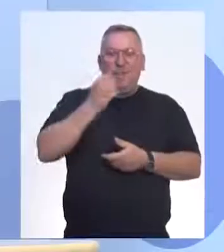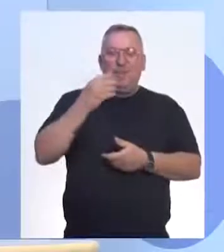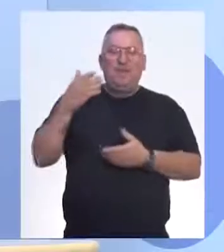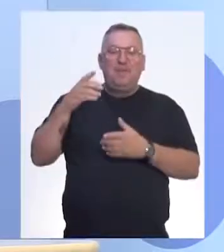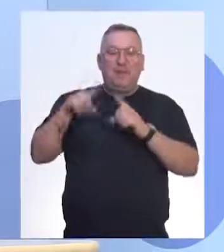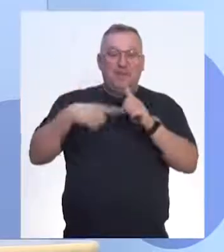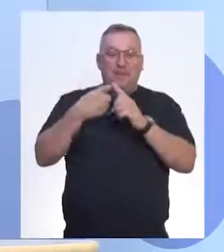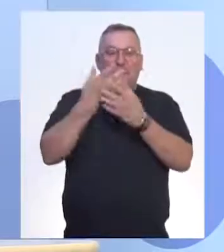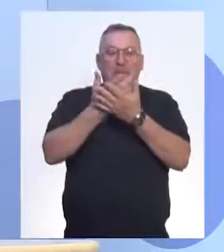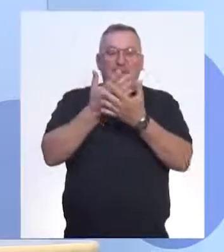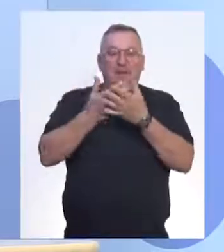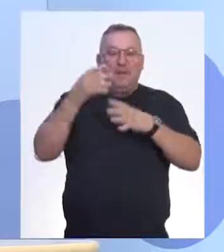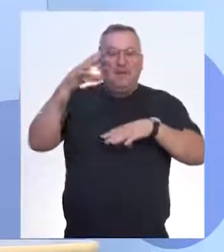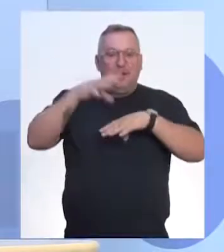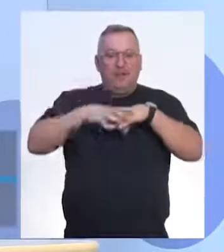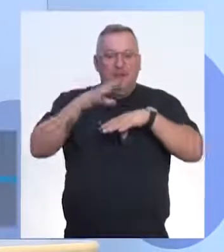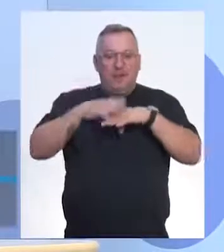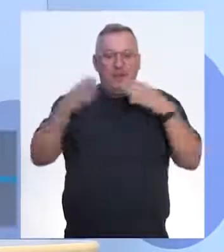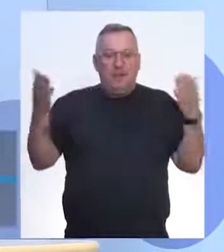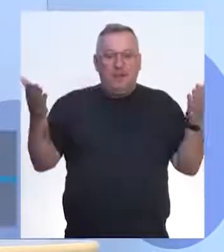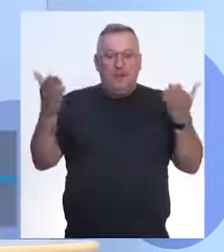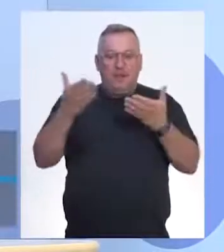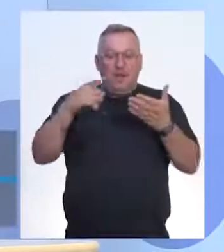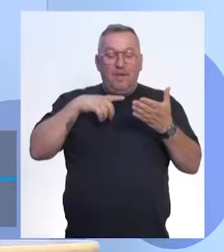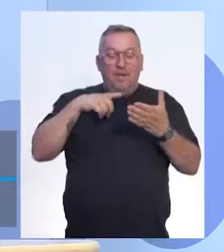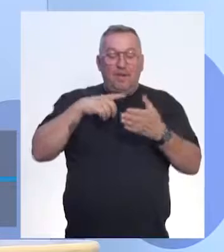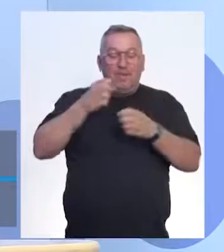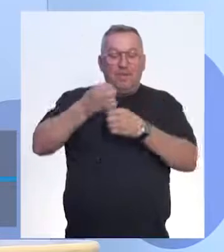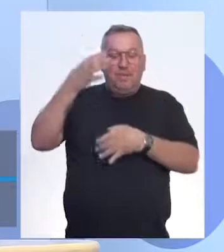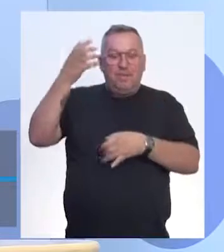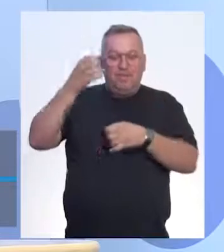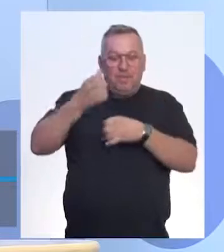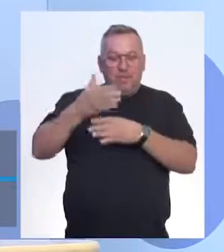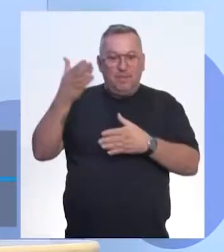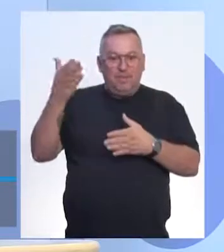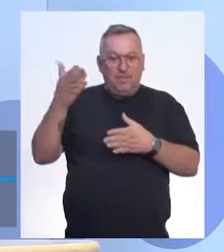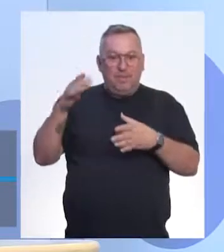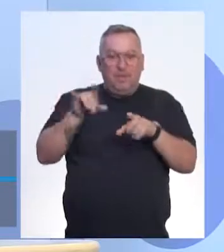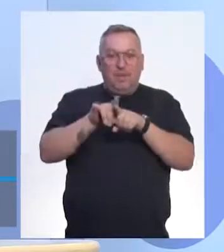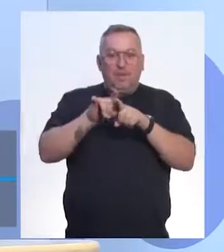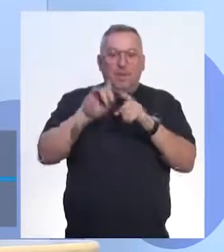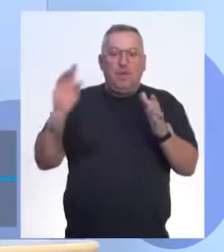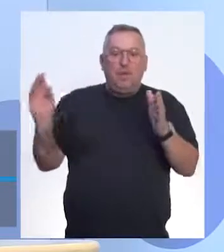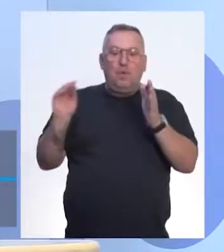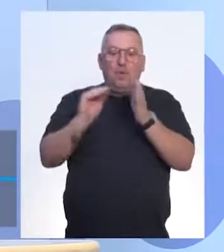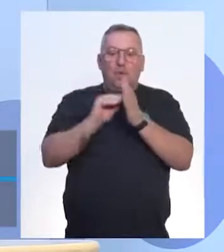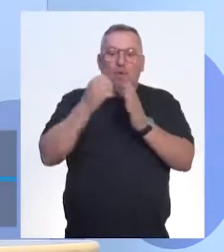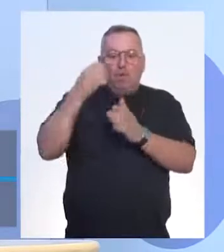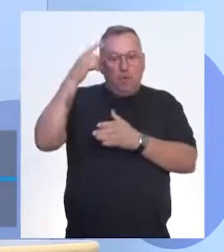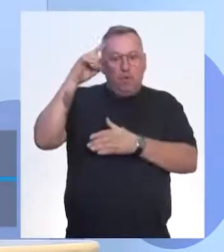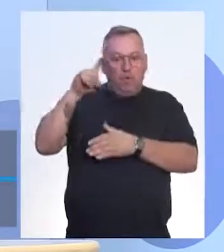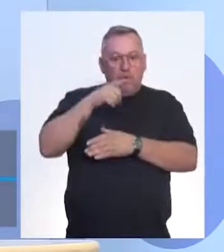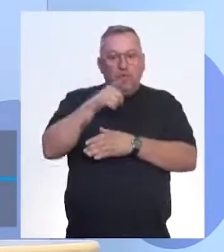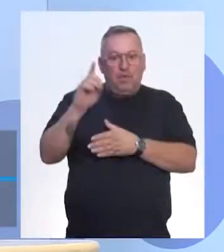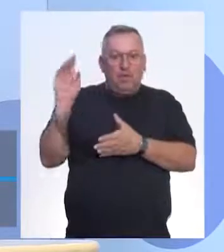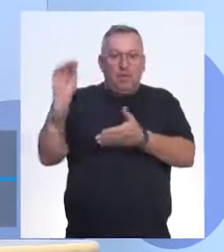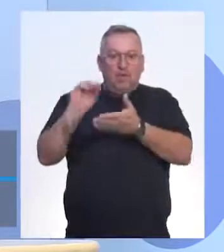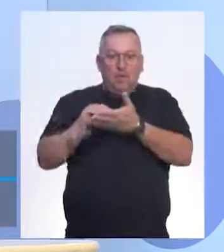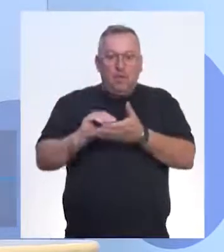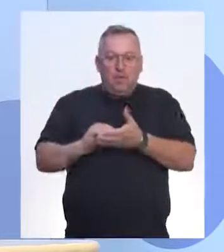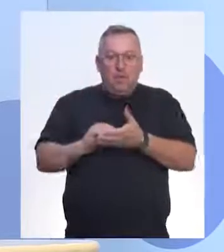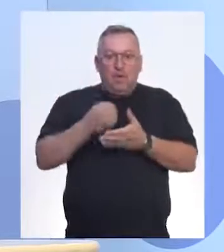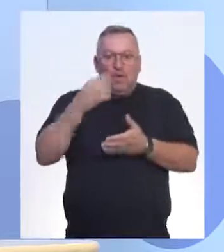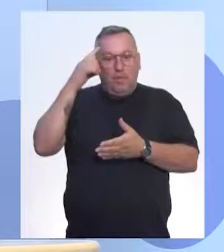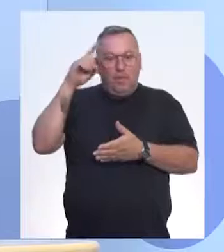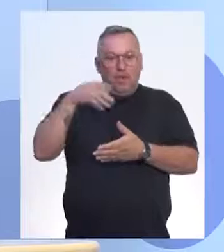para mais uma aula de matemática. Hoje eu vou ser o porta-voz de vocês aqui no chat, né? Colocar os bons dias que vocês já estão dando. Muito